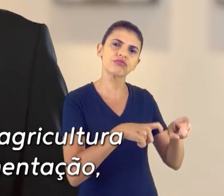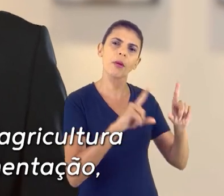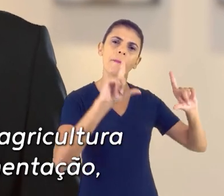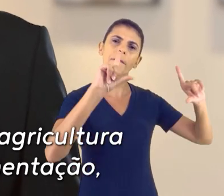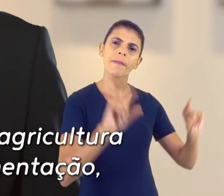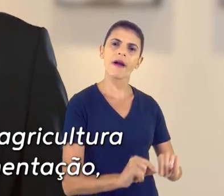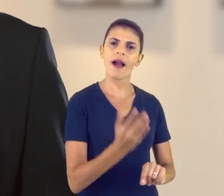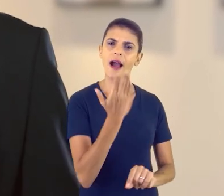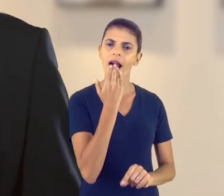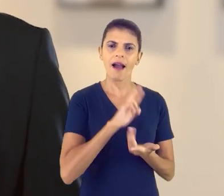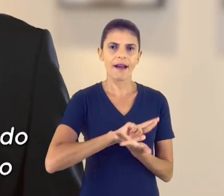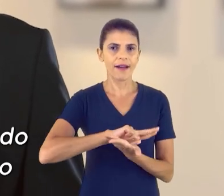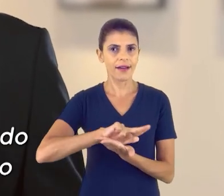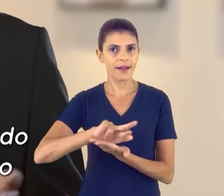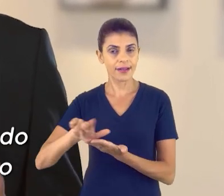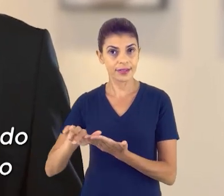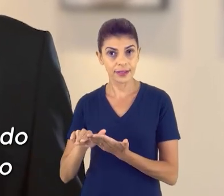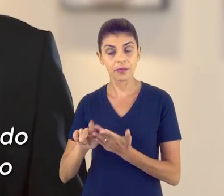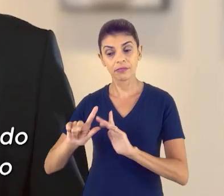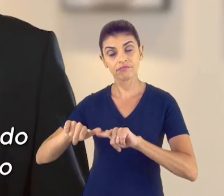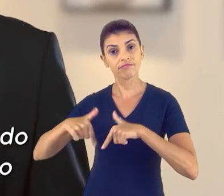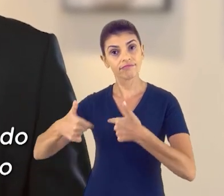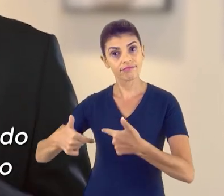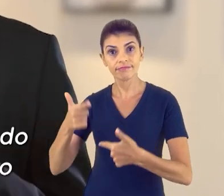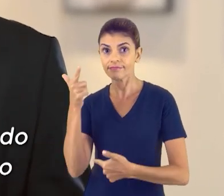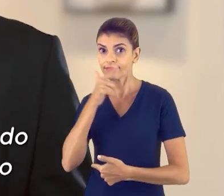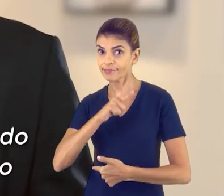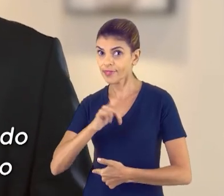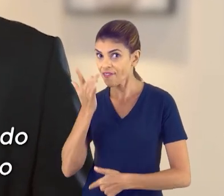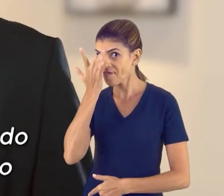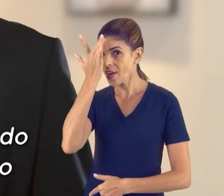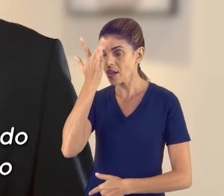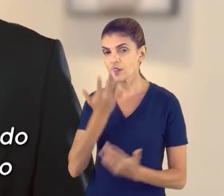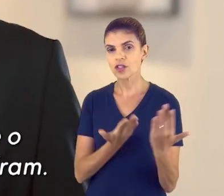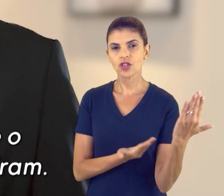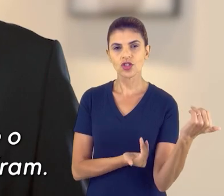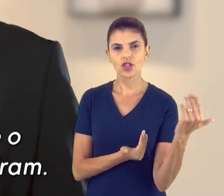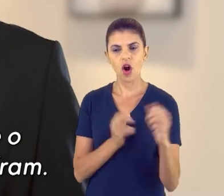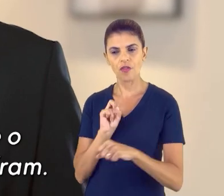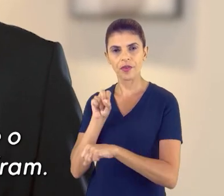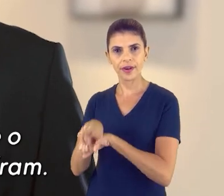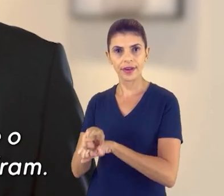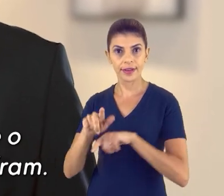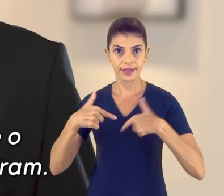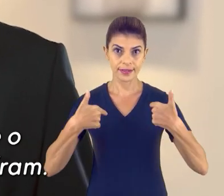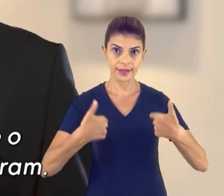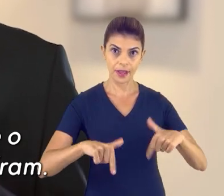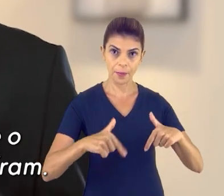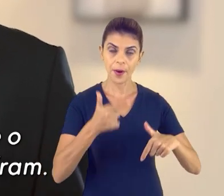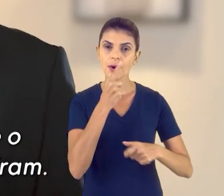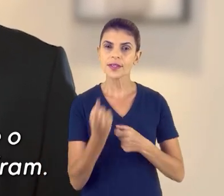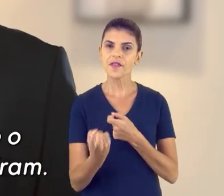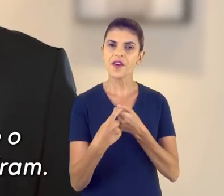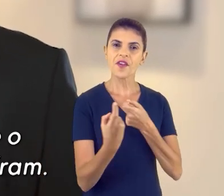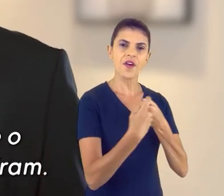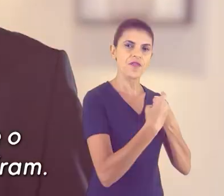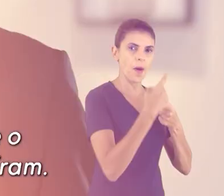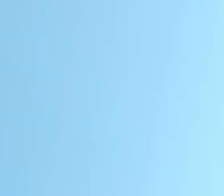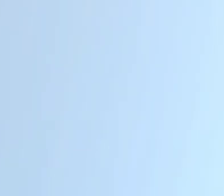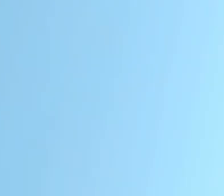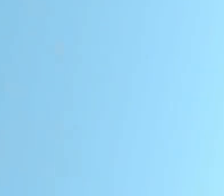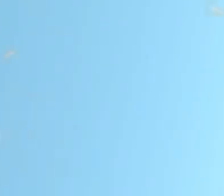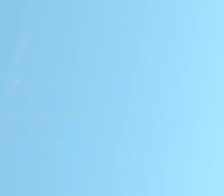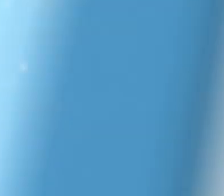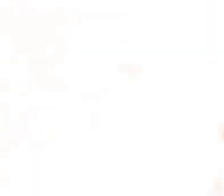baratear o custo da alimentação, além de ações facilitando a entrada dos jovens no mercado de trabalho e o retorno daqueles